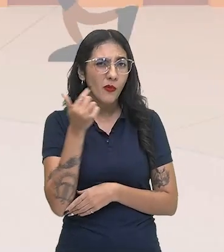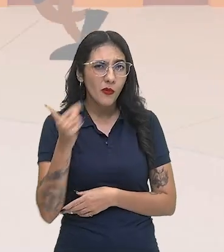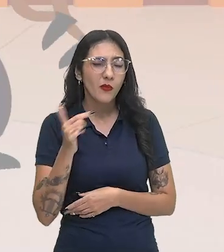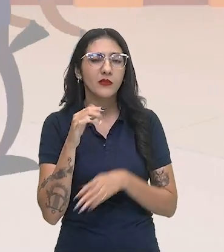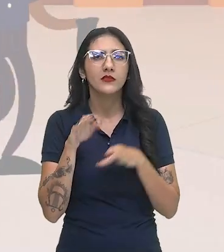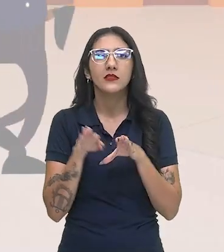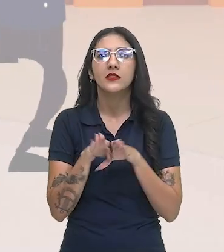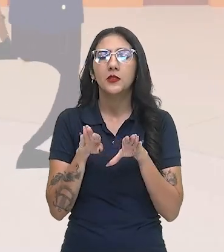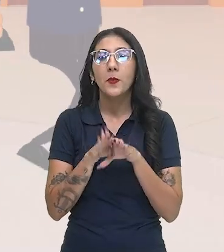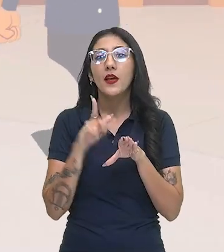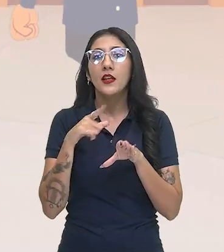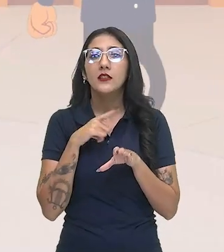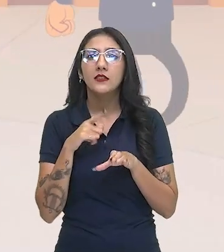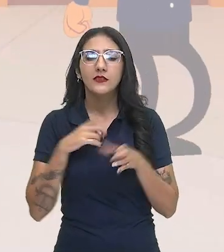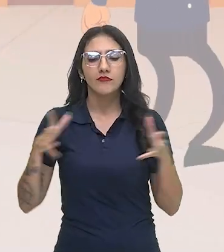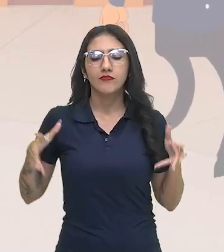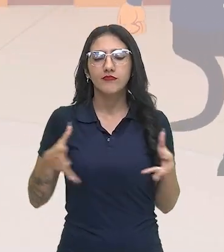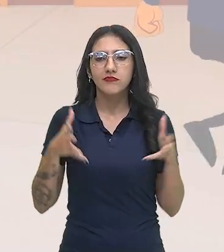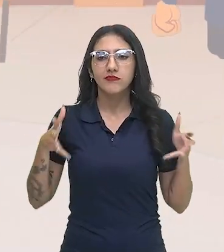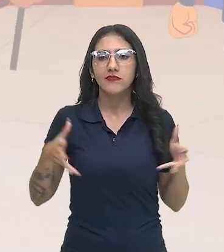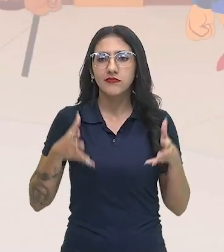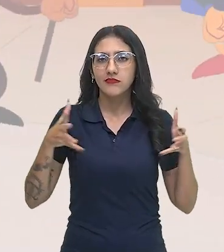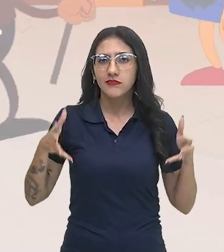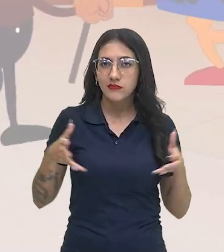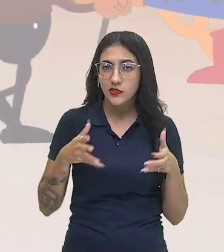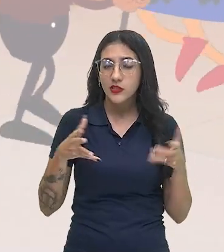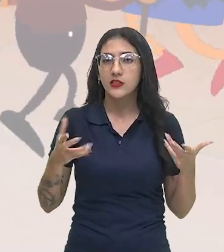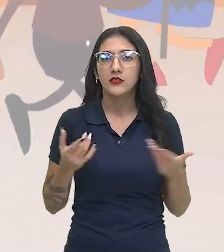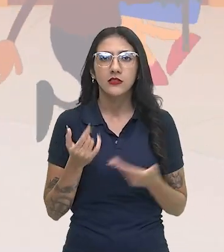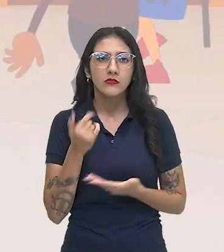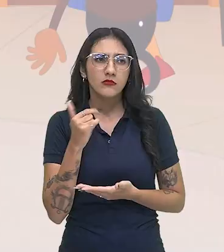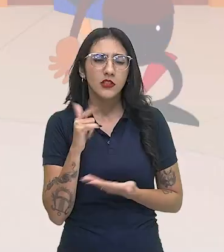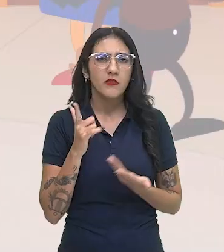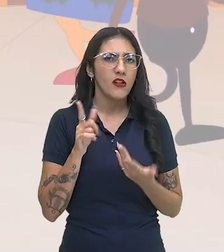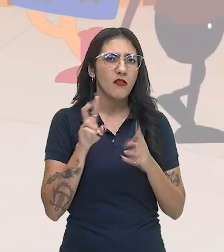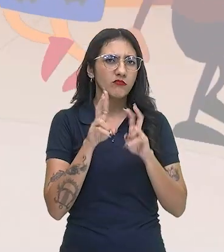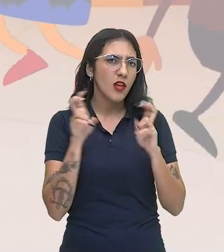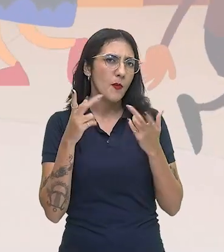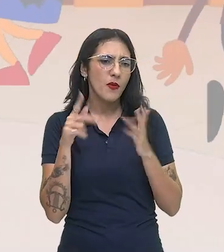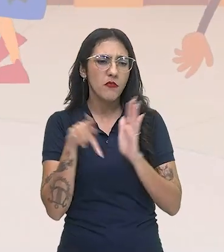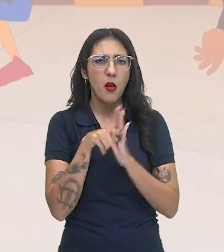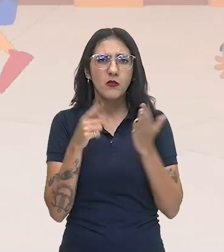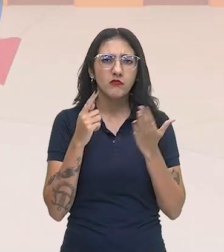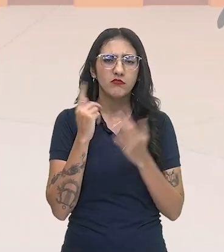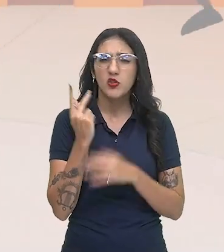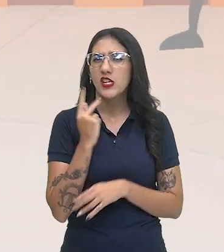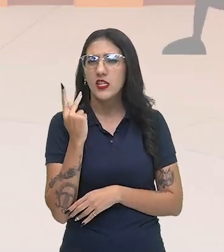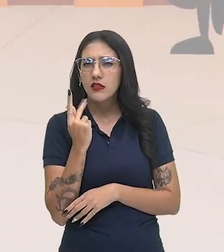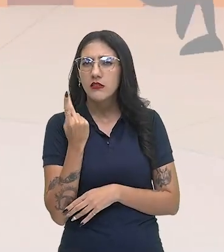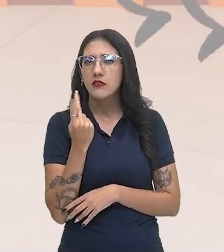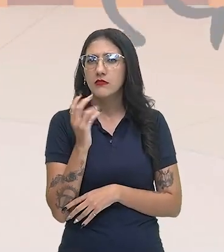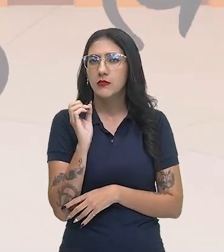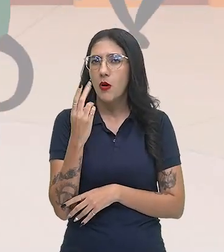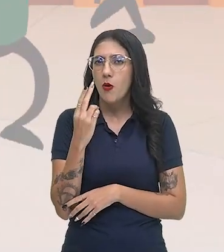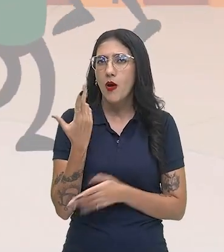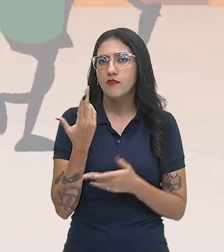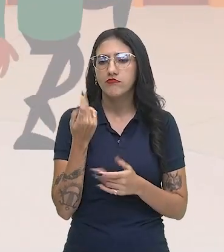ele foi impulsionado não por razões de ordem política ou econômica, mas